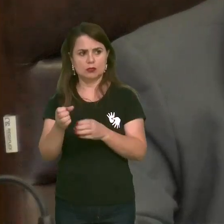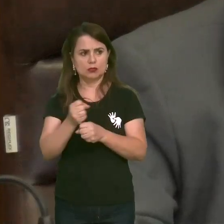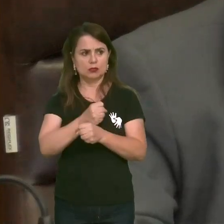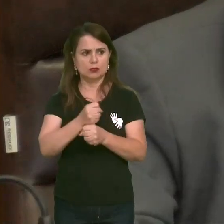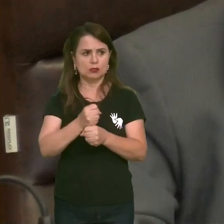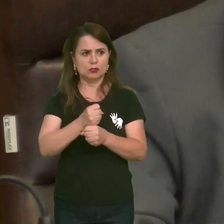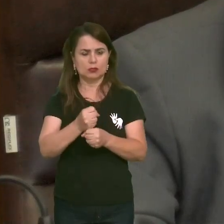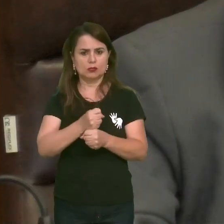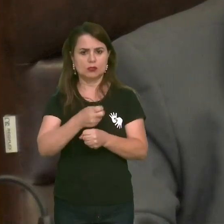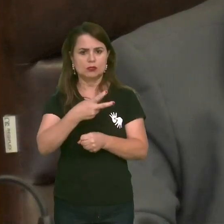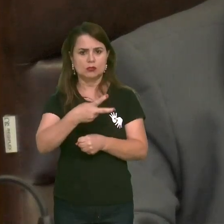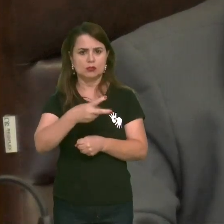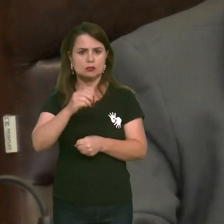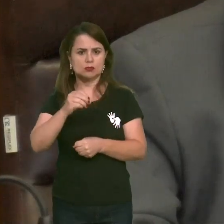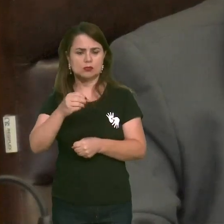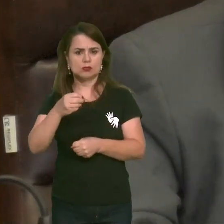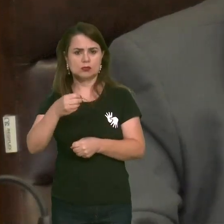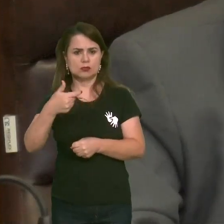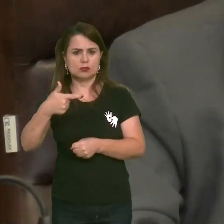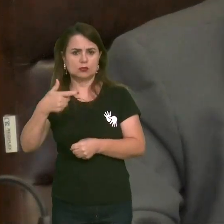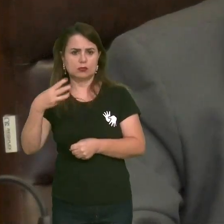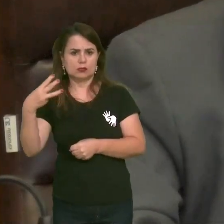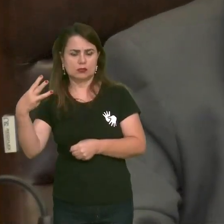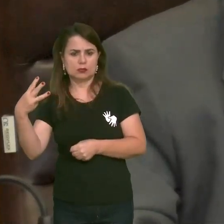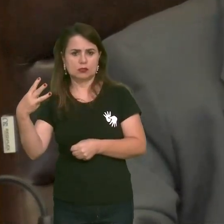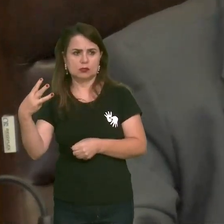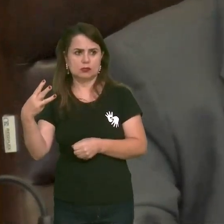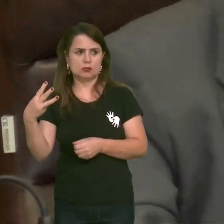Presidente com a palavra vereador